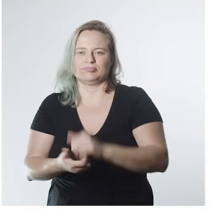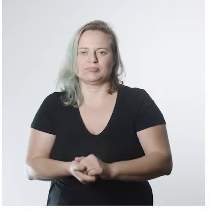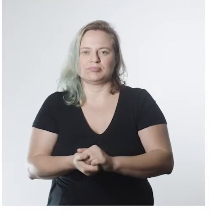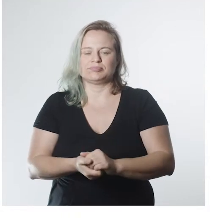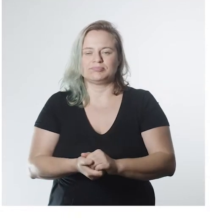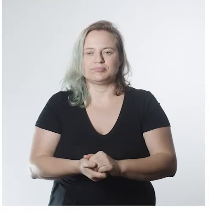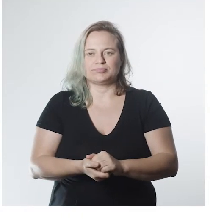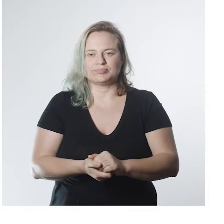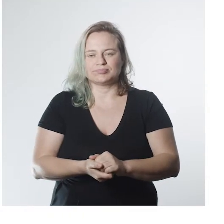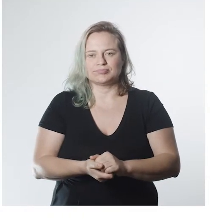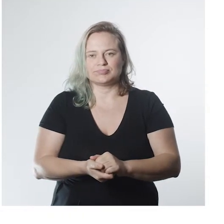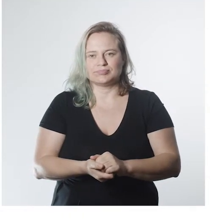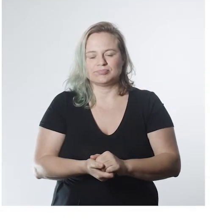soltar